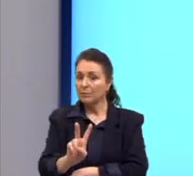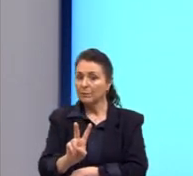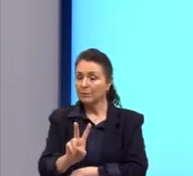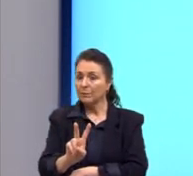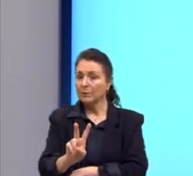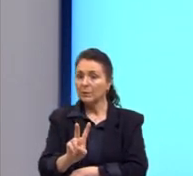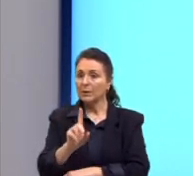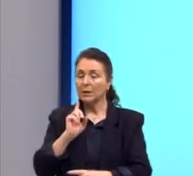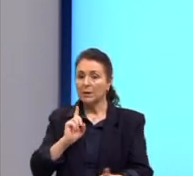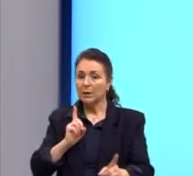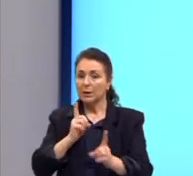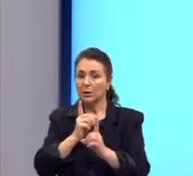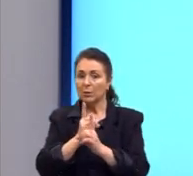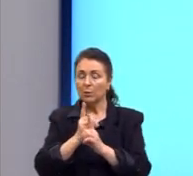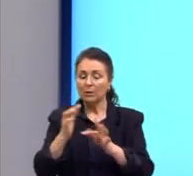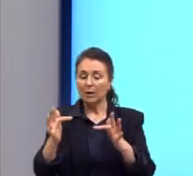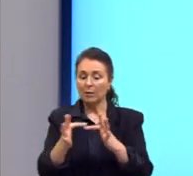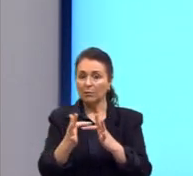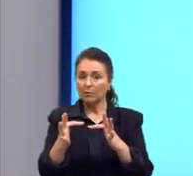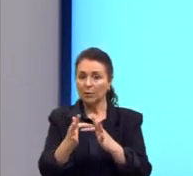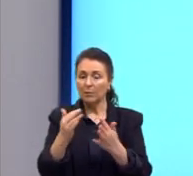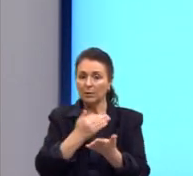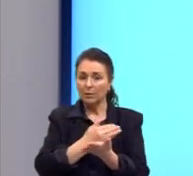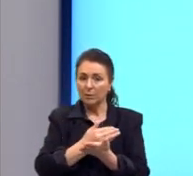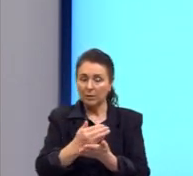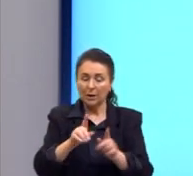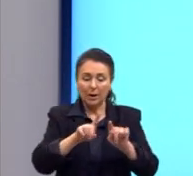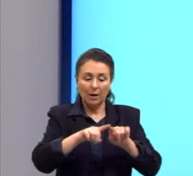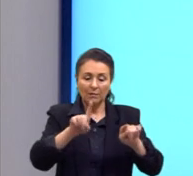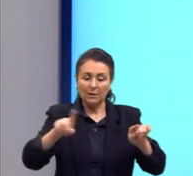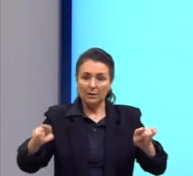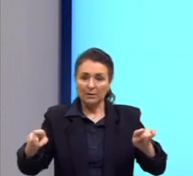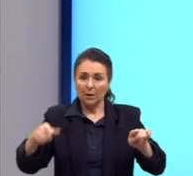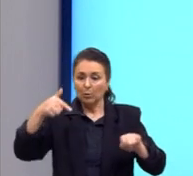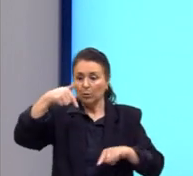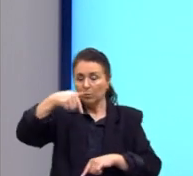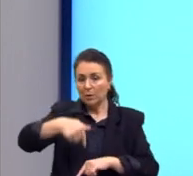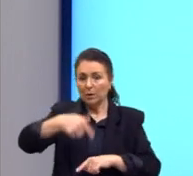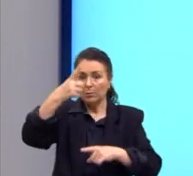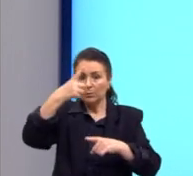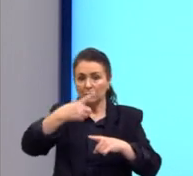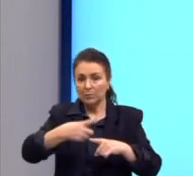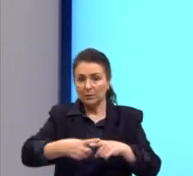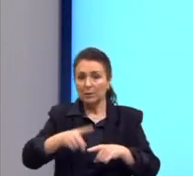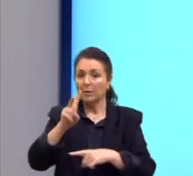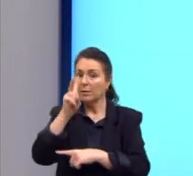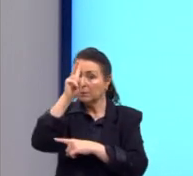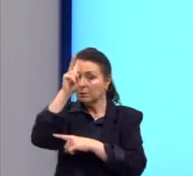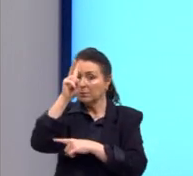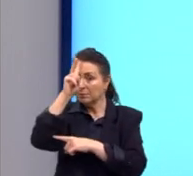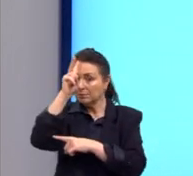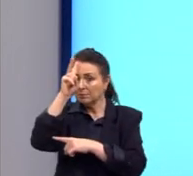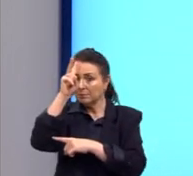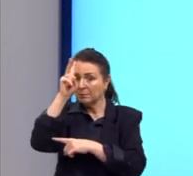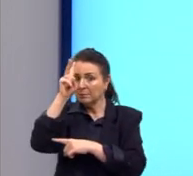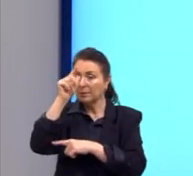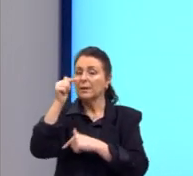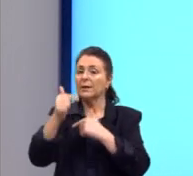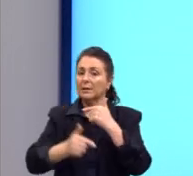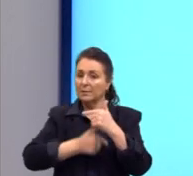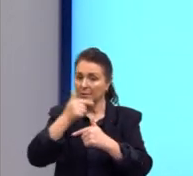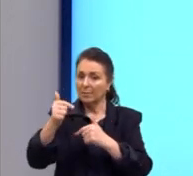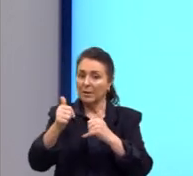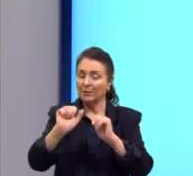aí sim eu chego na nossa fórmula Inicial né variação da carga multiplicada pela atenção certo esse é o trabalho